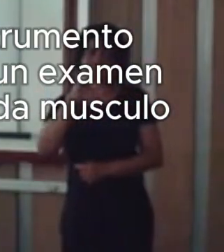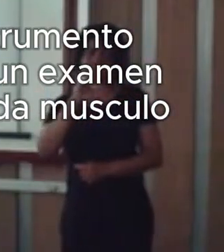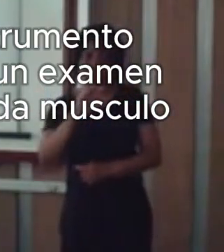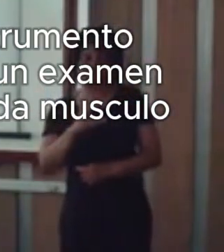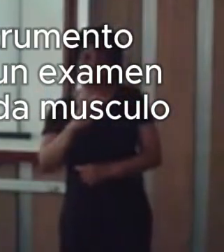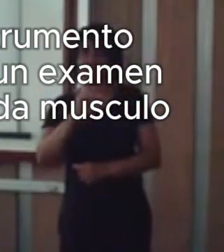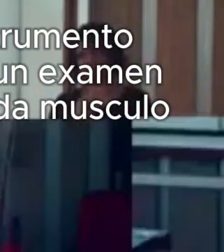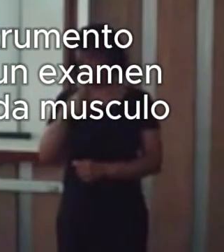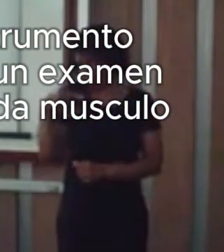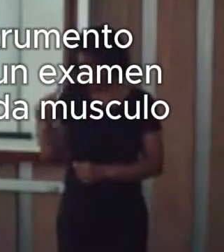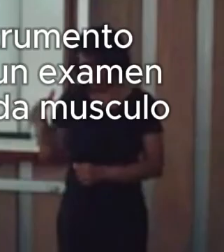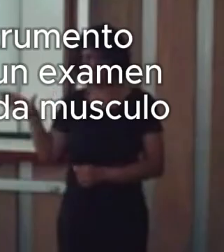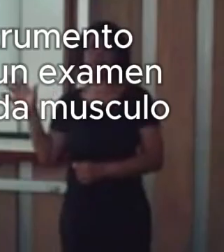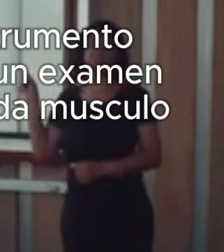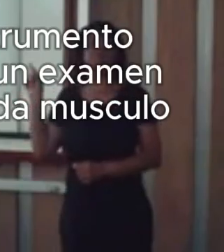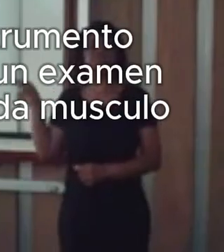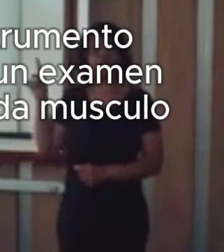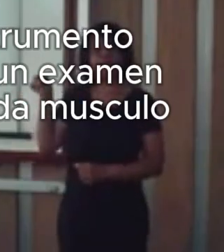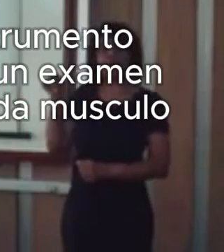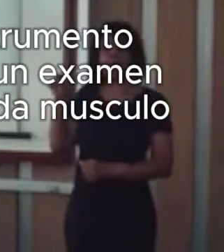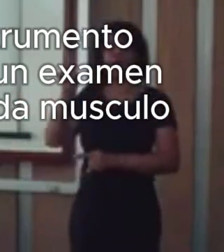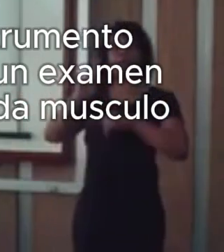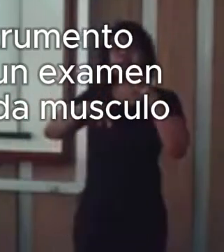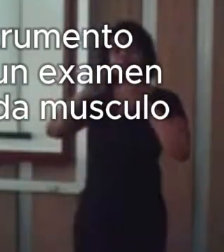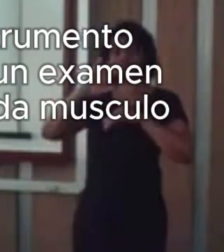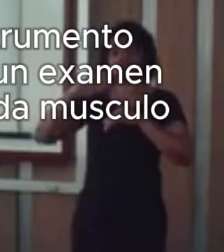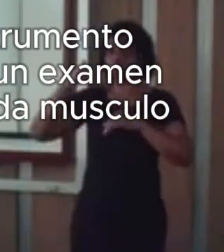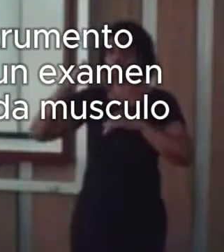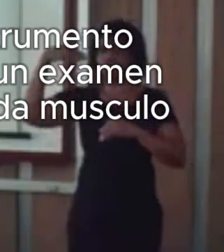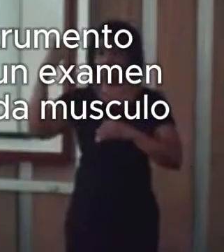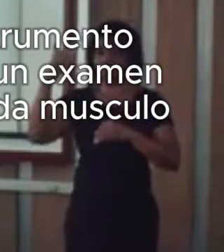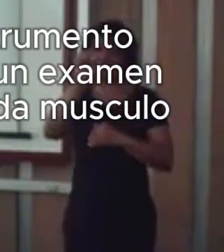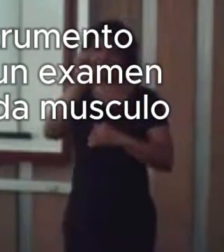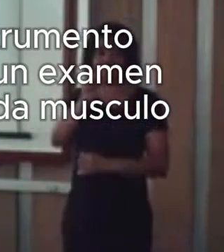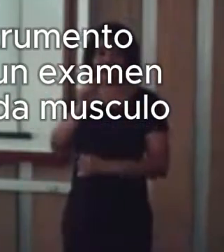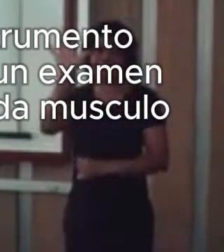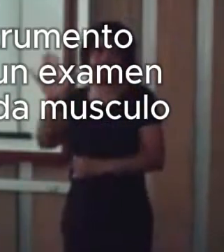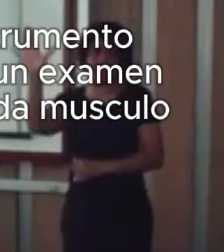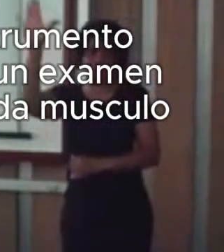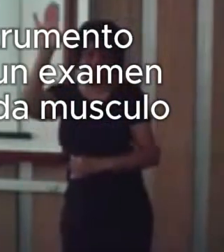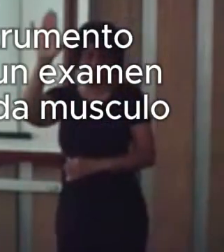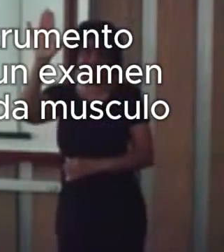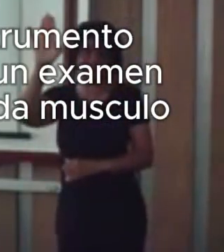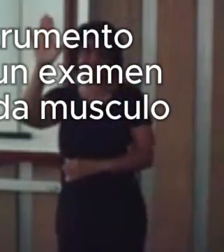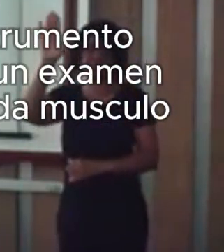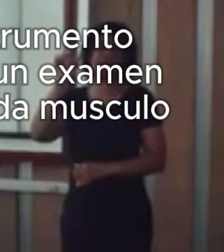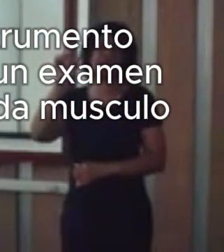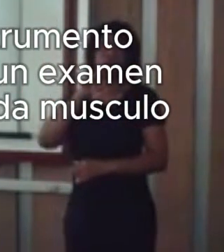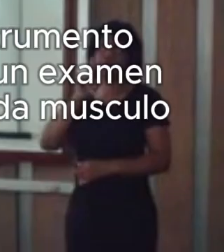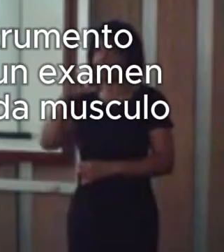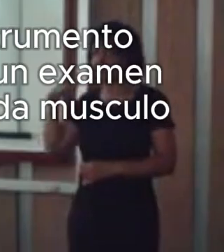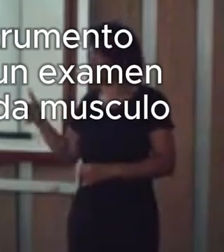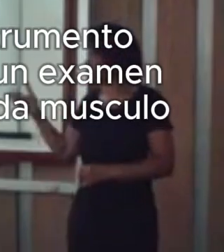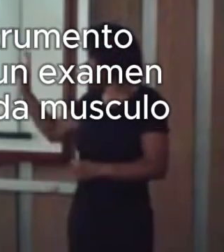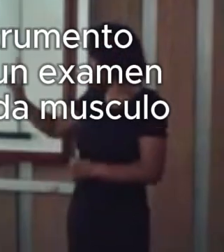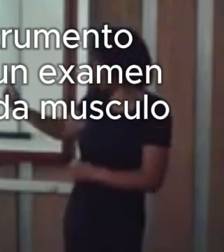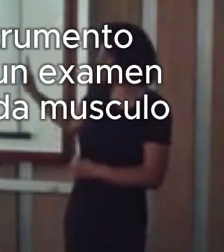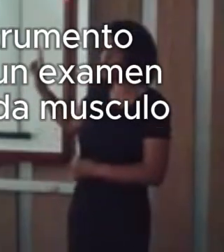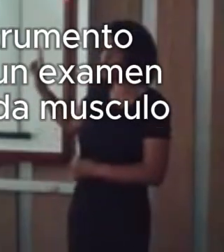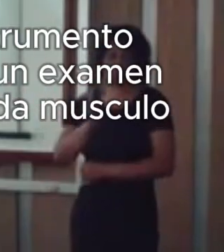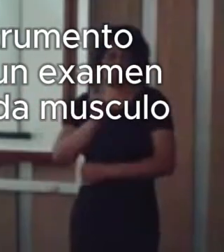ISNCS, que é um instrumento desenvolvido pela ASIA, que é a ASIA, né, que é a American Spinal Injury